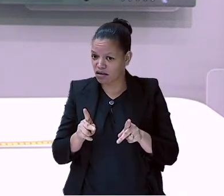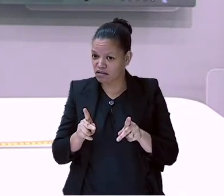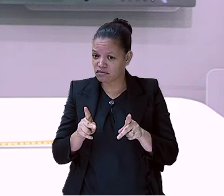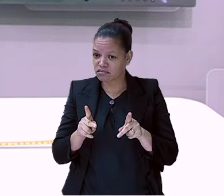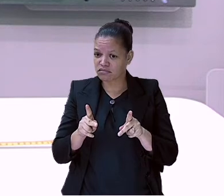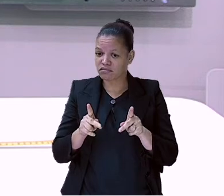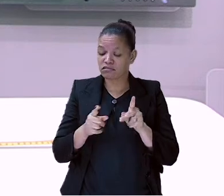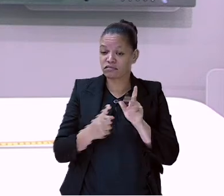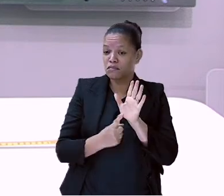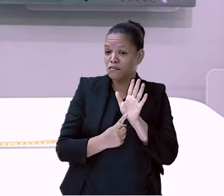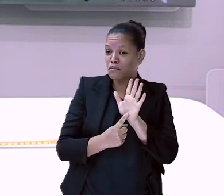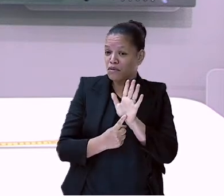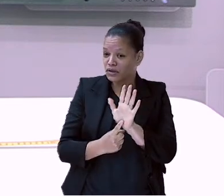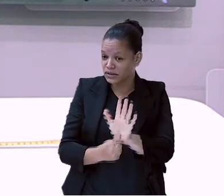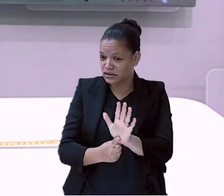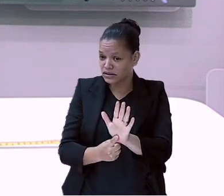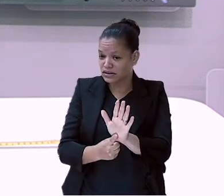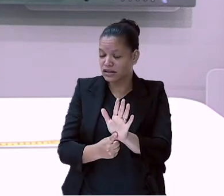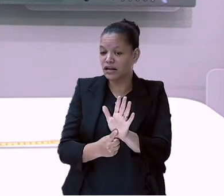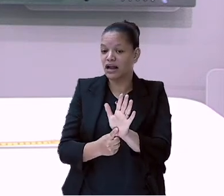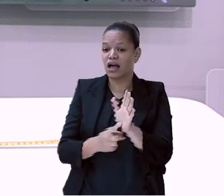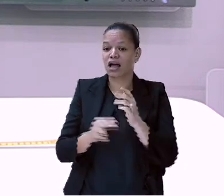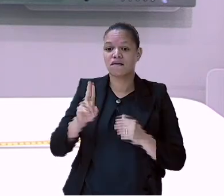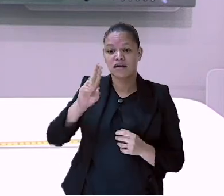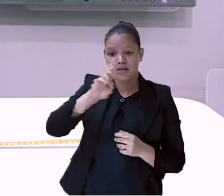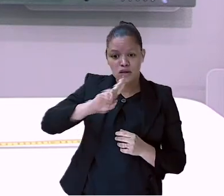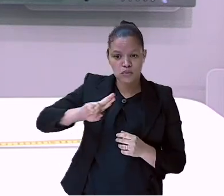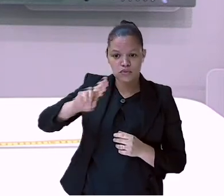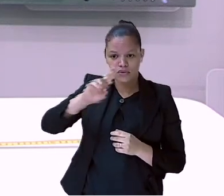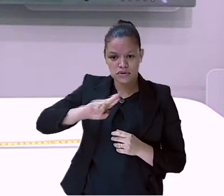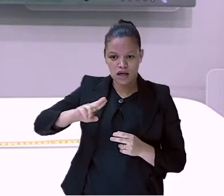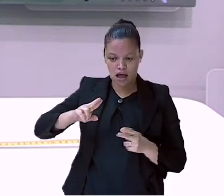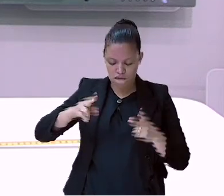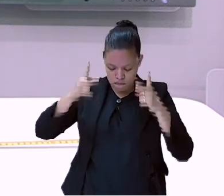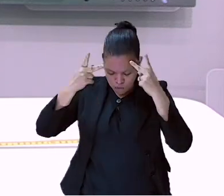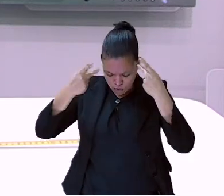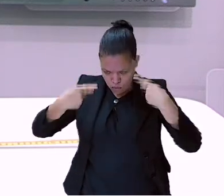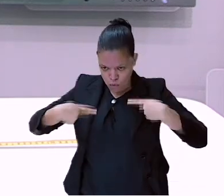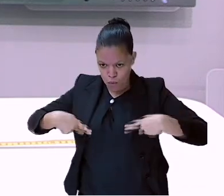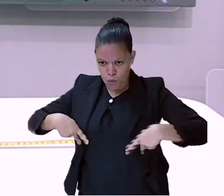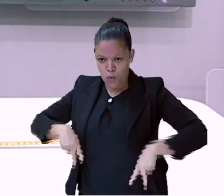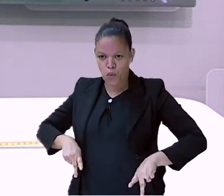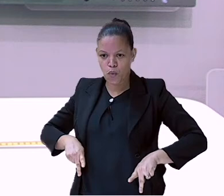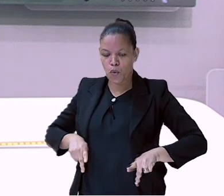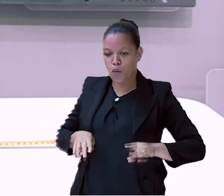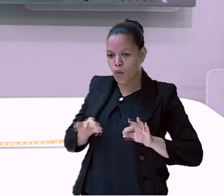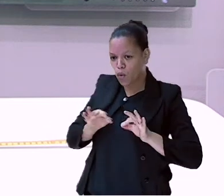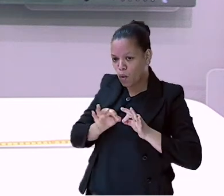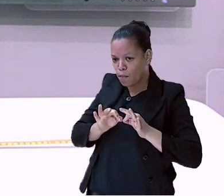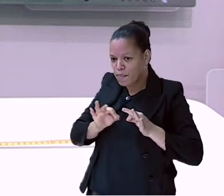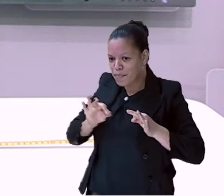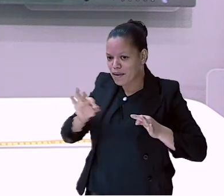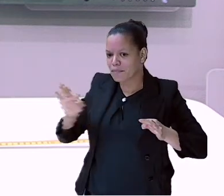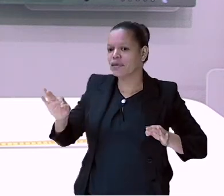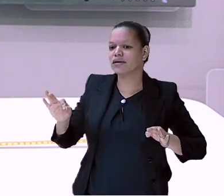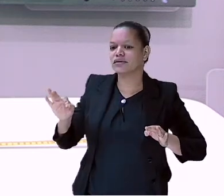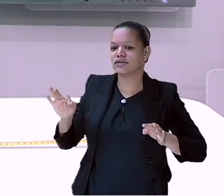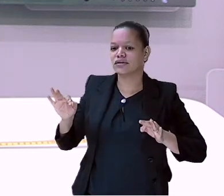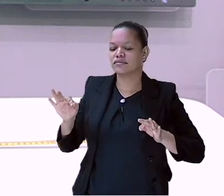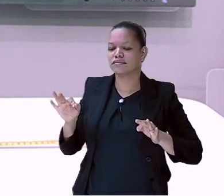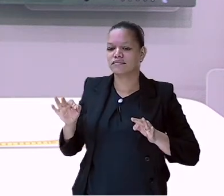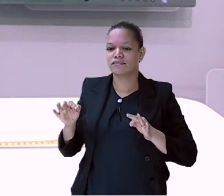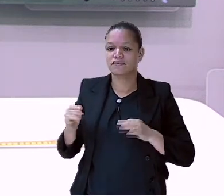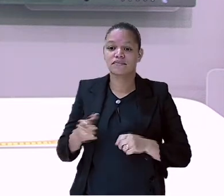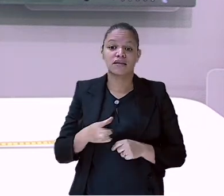feito nas coxas, que era aquilo que era feito irregular, tá? Mas temos aqui também outra